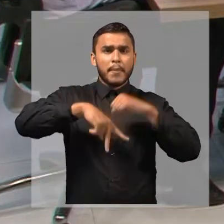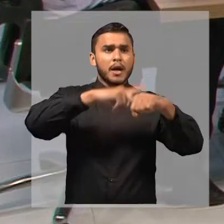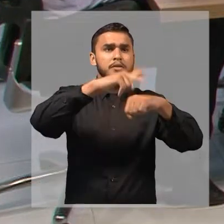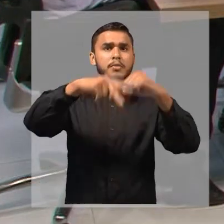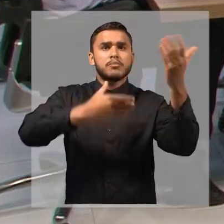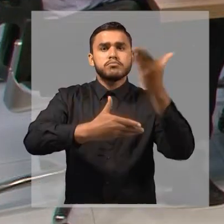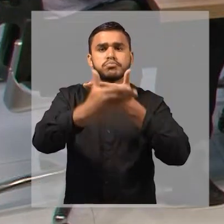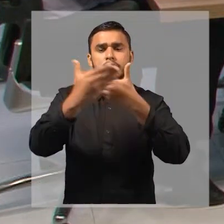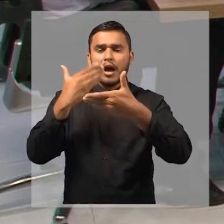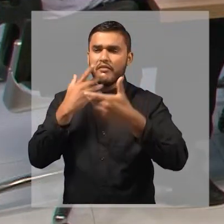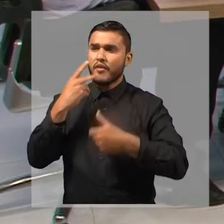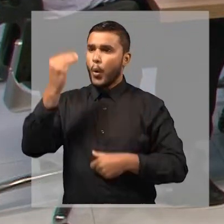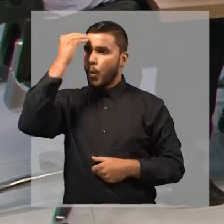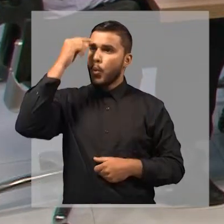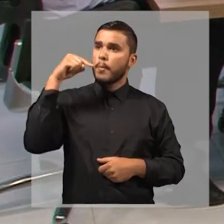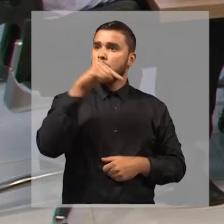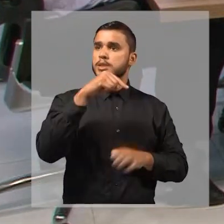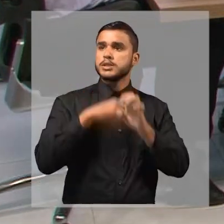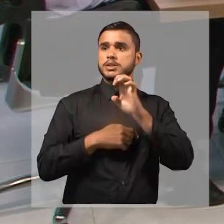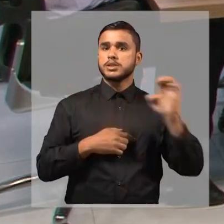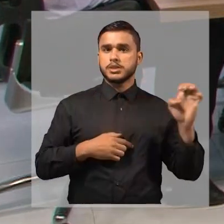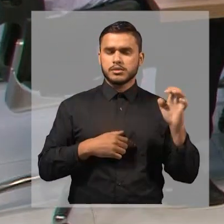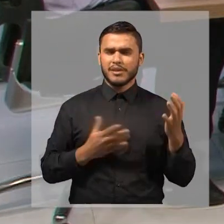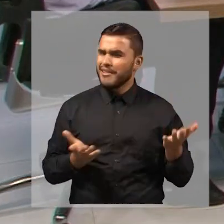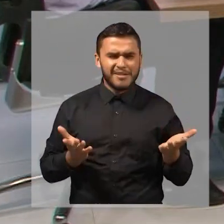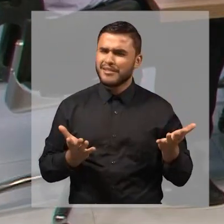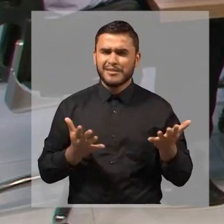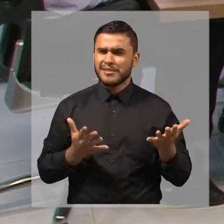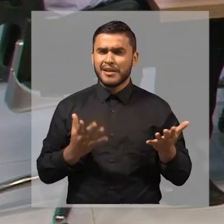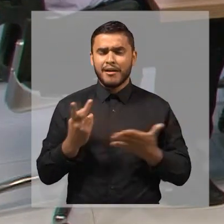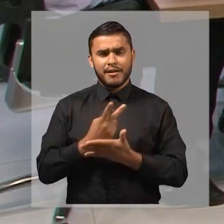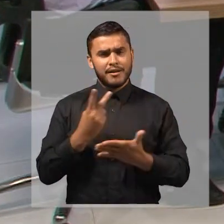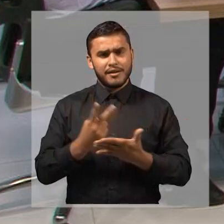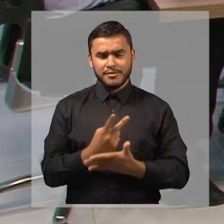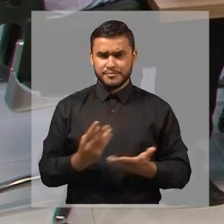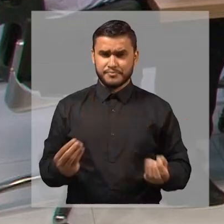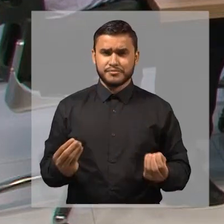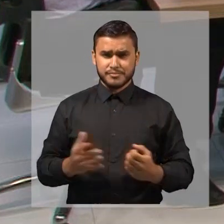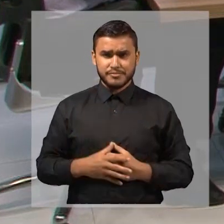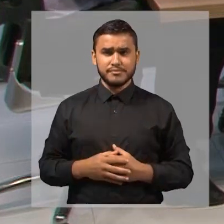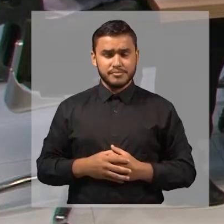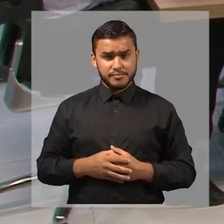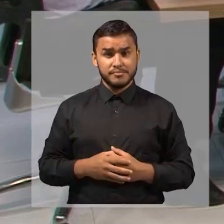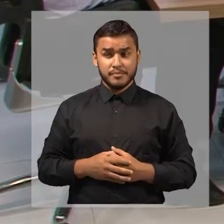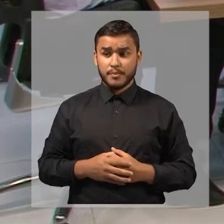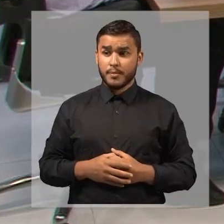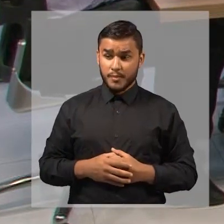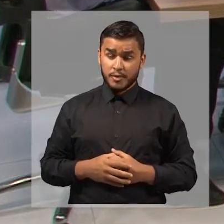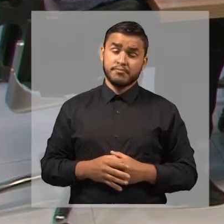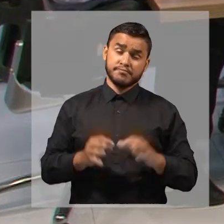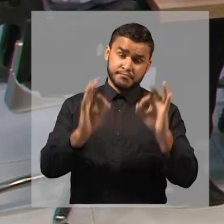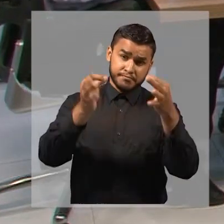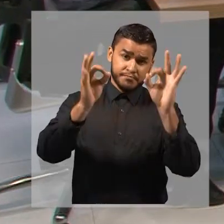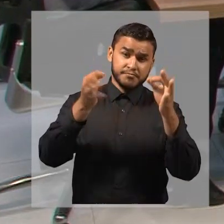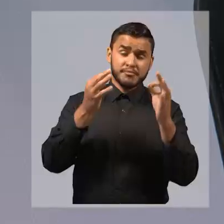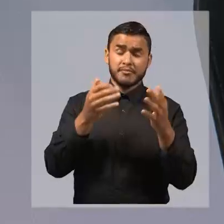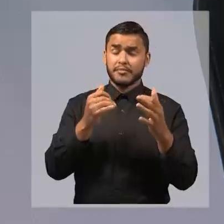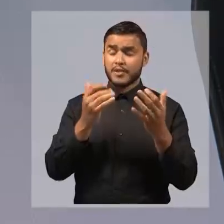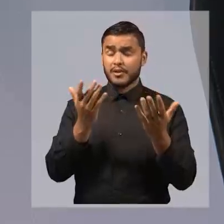outros setores. Está legitimado a partir da própria incompreensão do presidente. Quer dizer, então, dentro